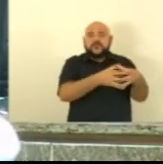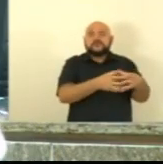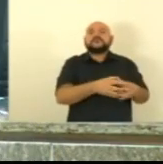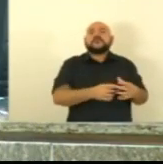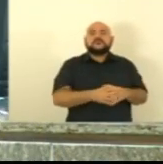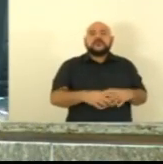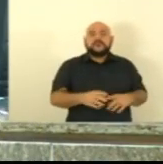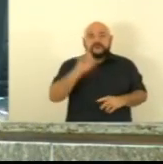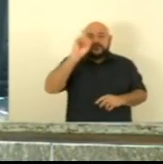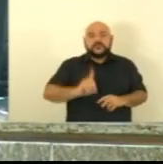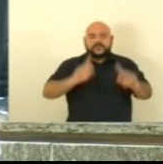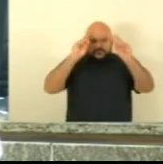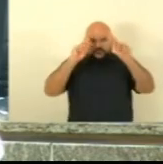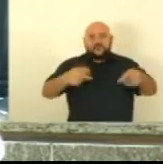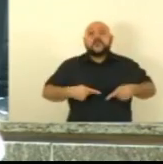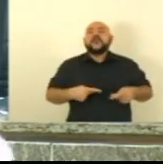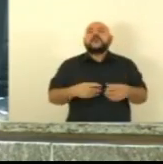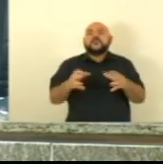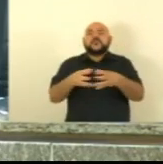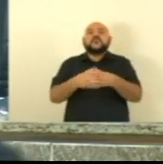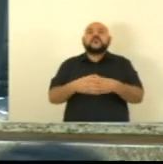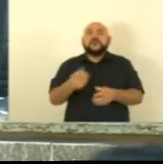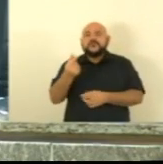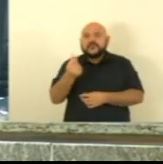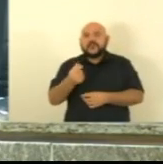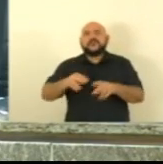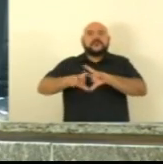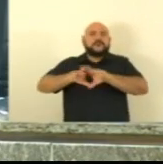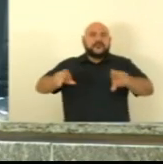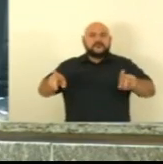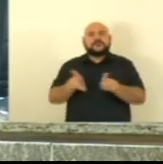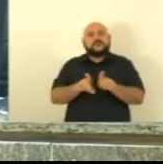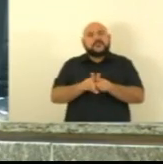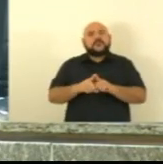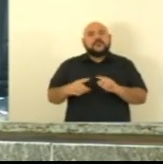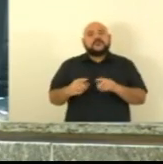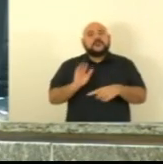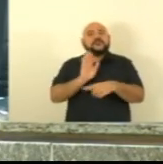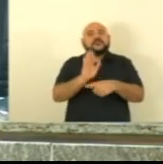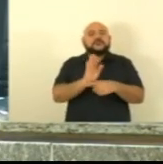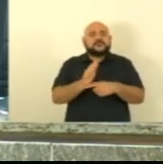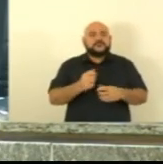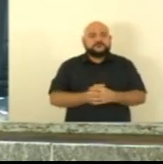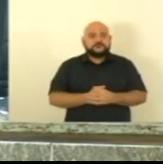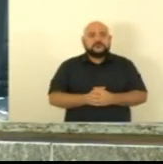Humanos, de Saúde e Finanças, relator deputado Mazinho dos Anjos, para oferecer parecer